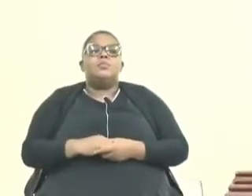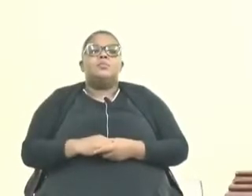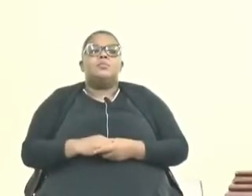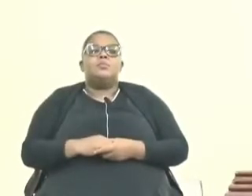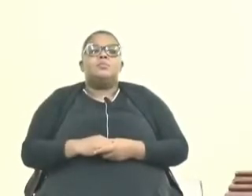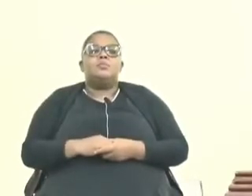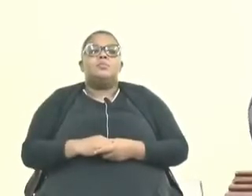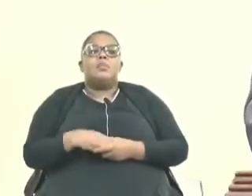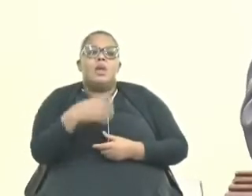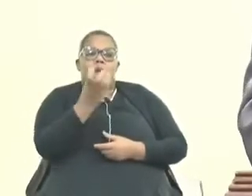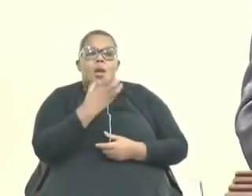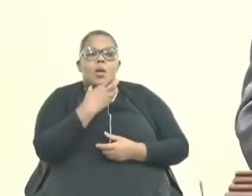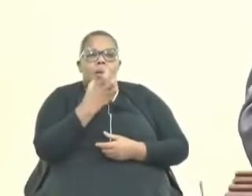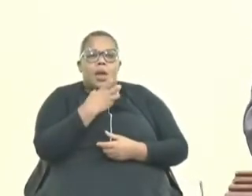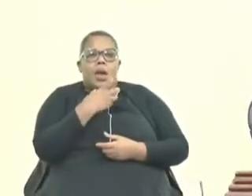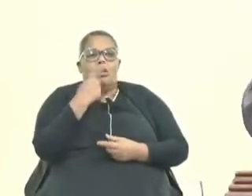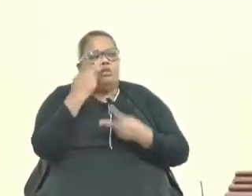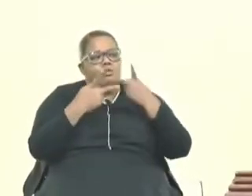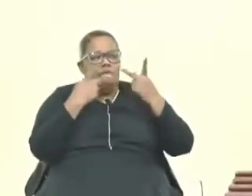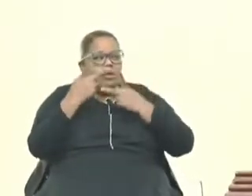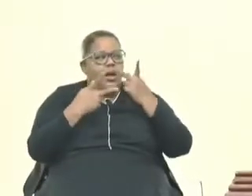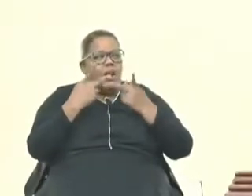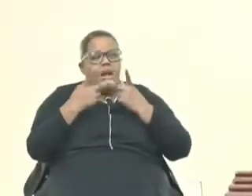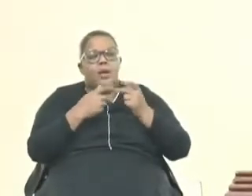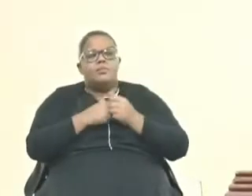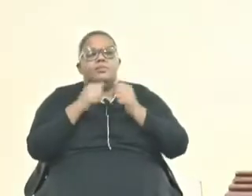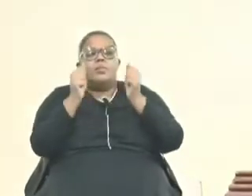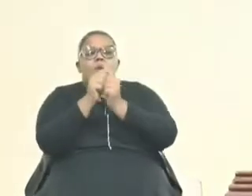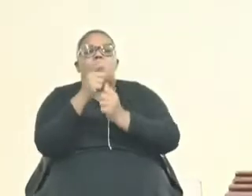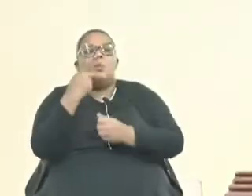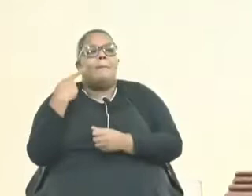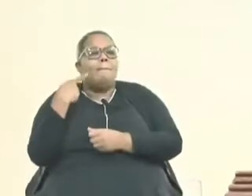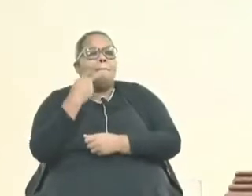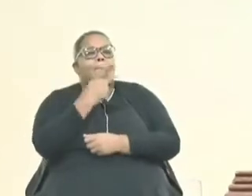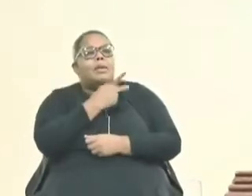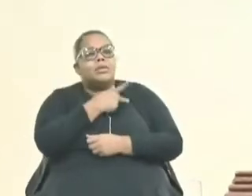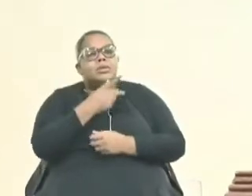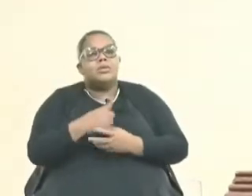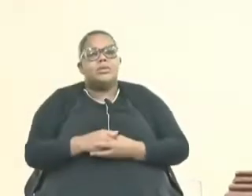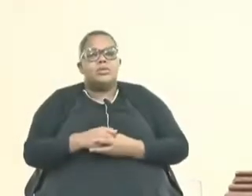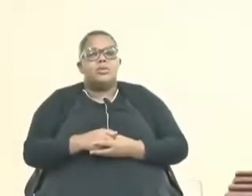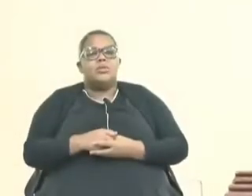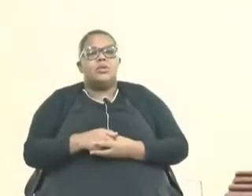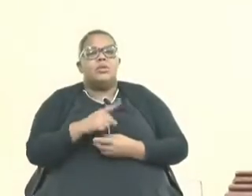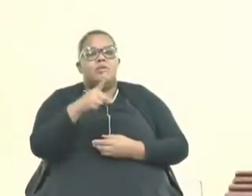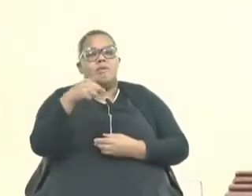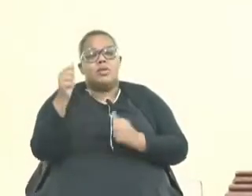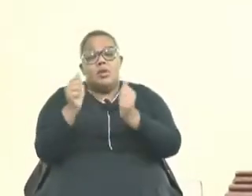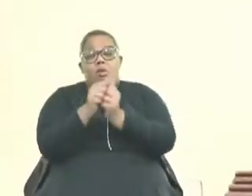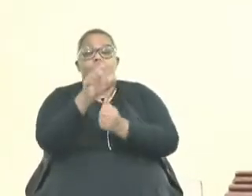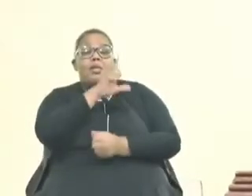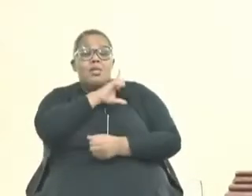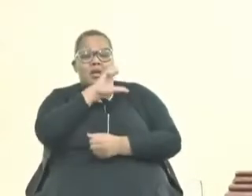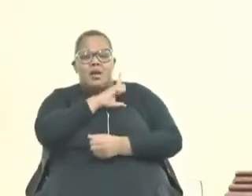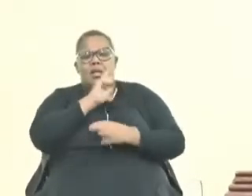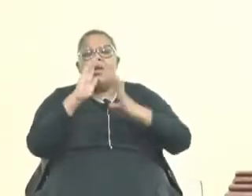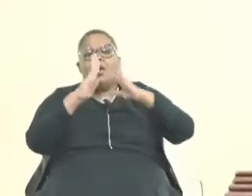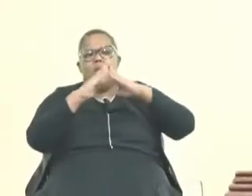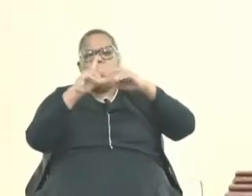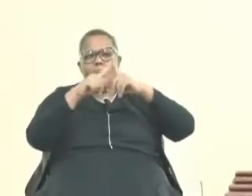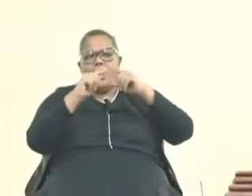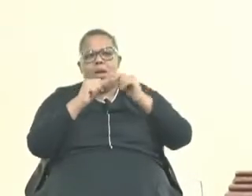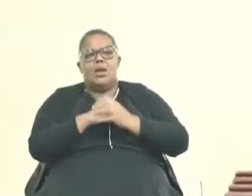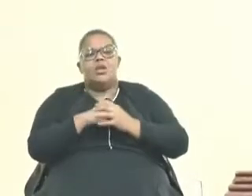eu quero retratar eu como pastor e você como líder de uma congregação